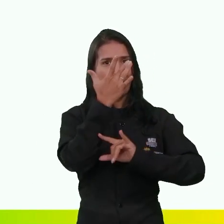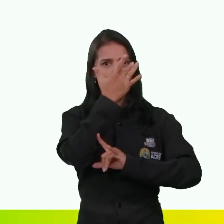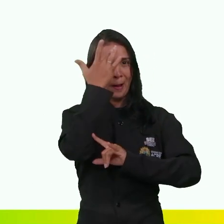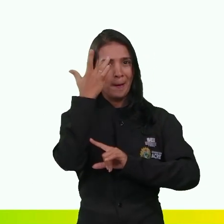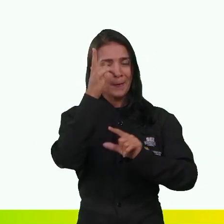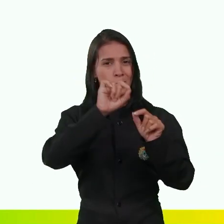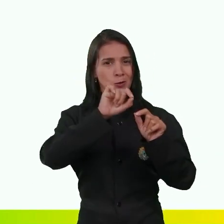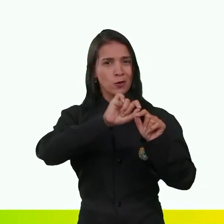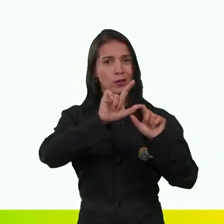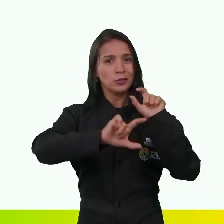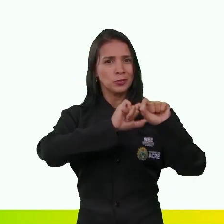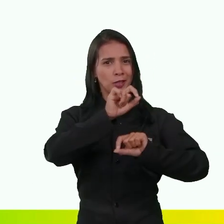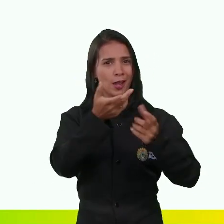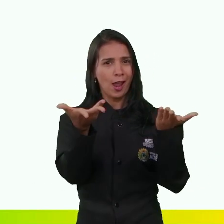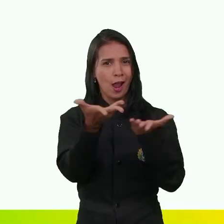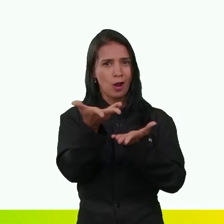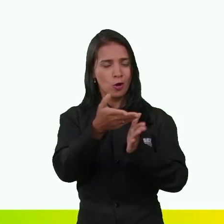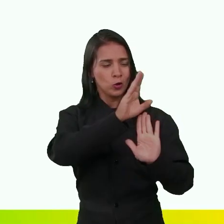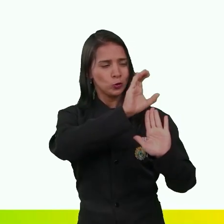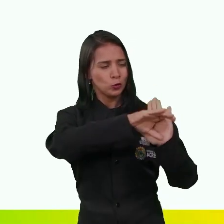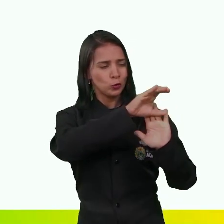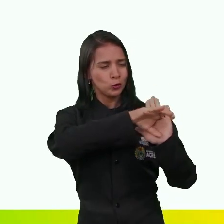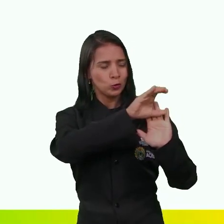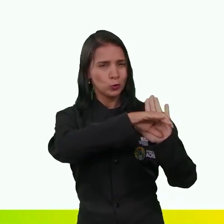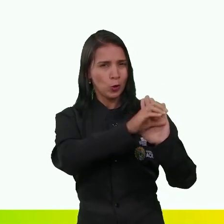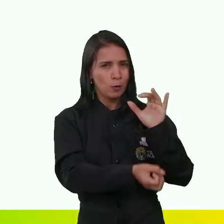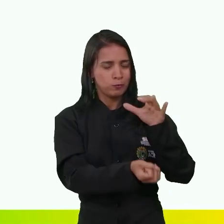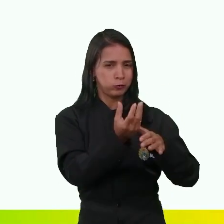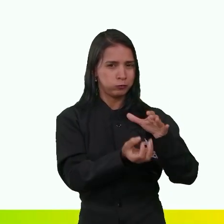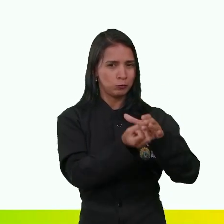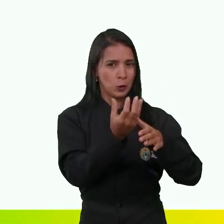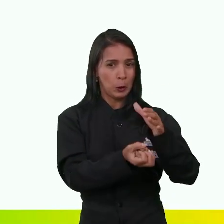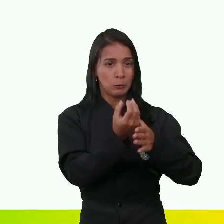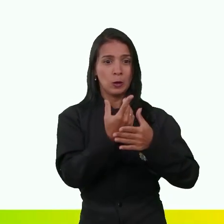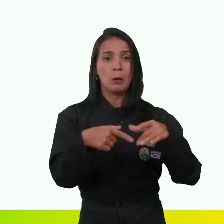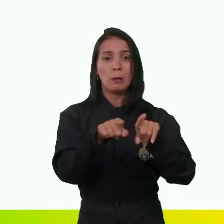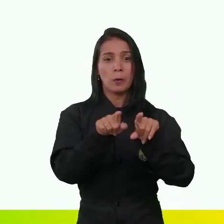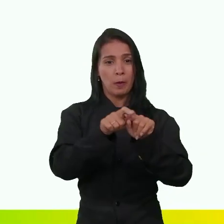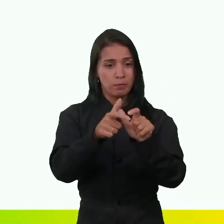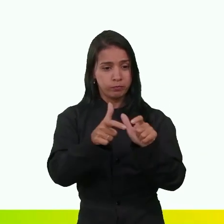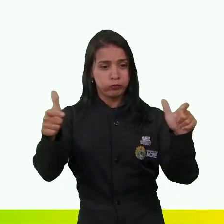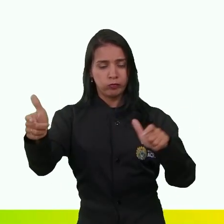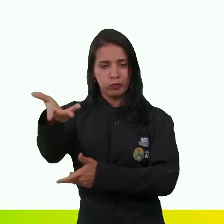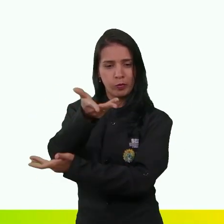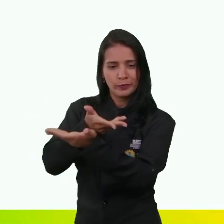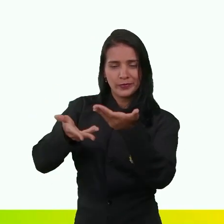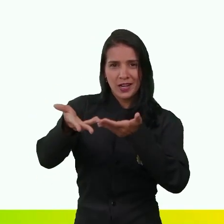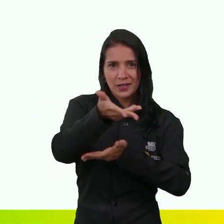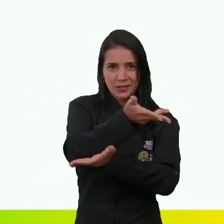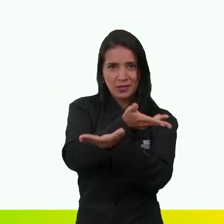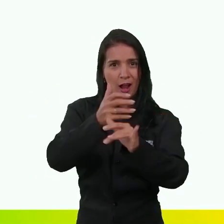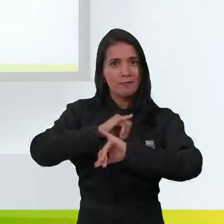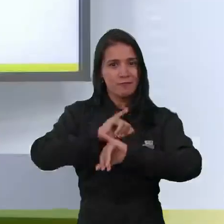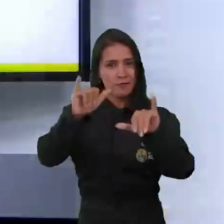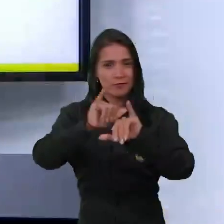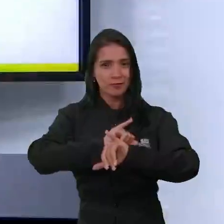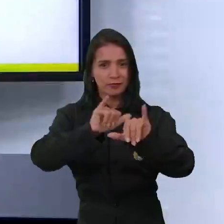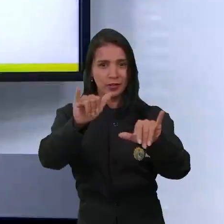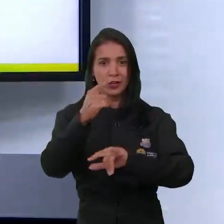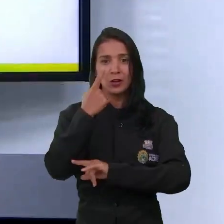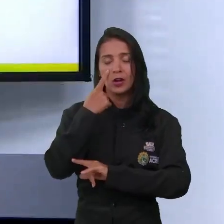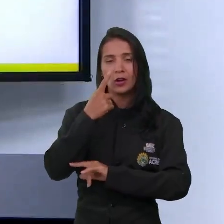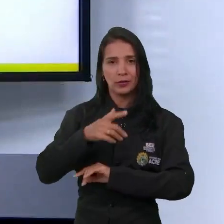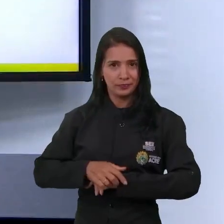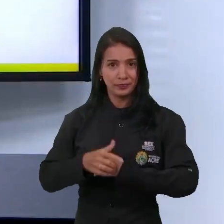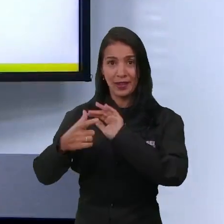produtor de conteúdo. A cultura digital ampliou os meios de circulação. Então, olha só,